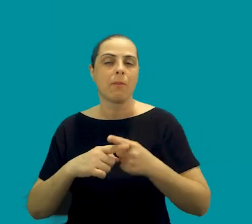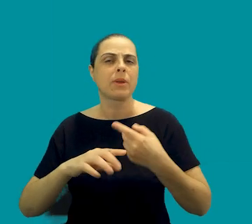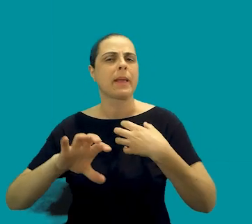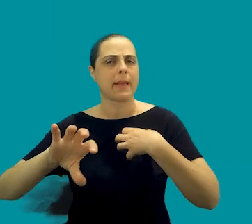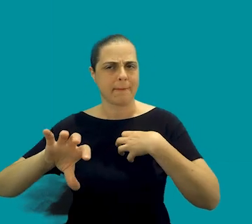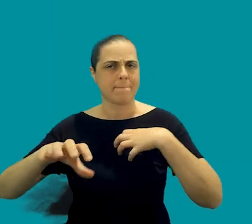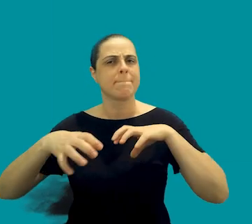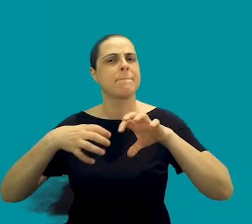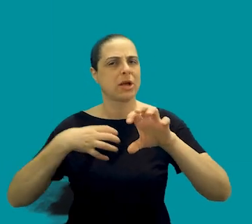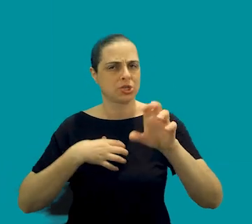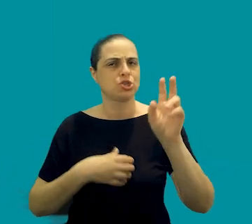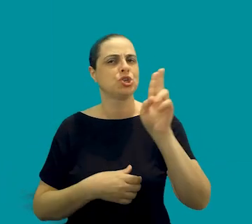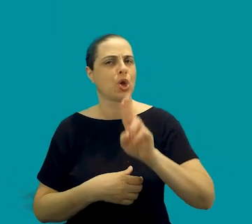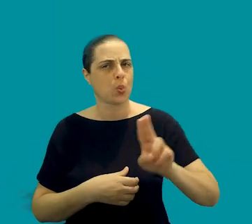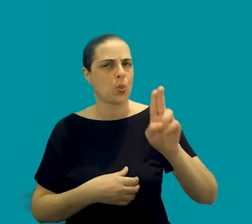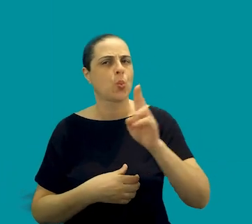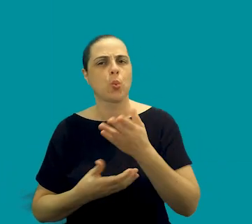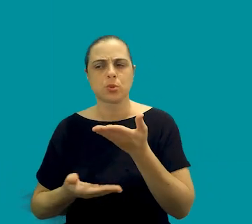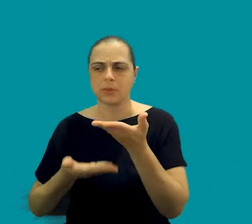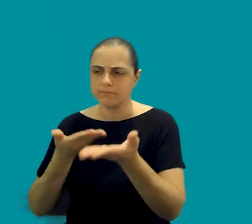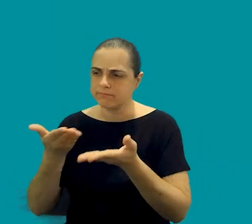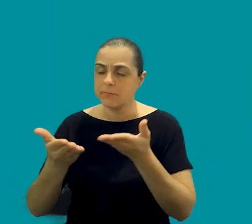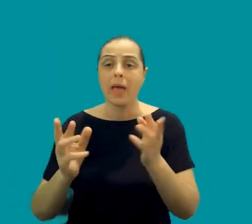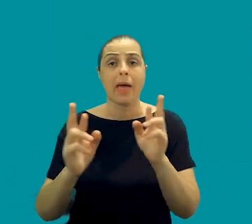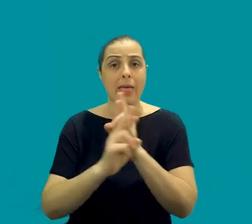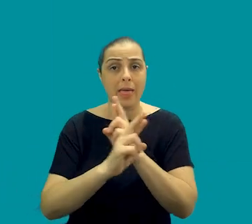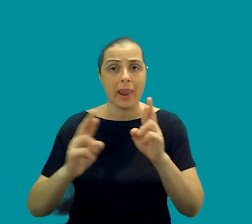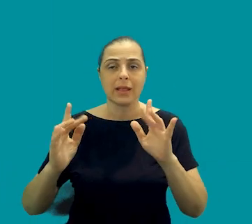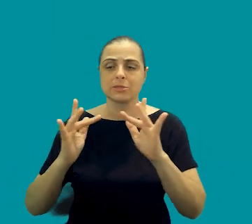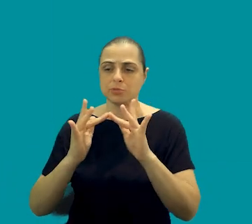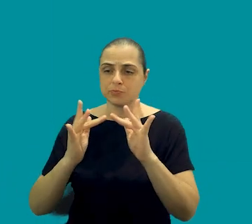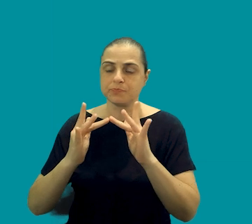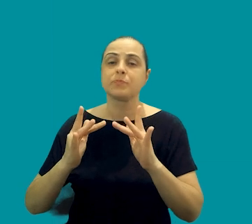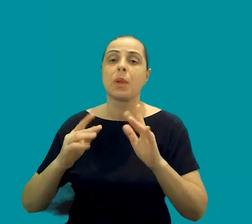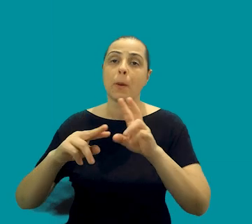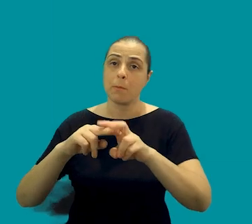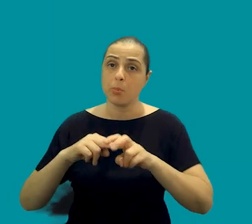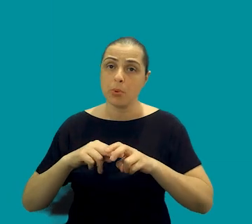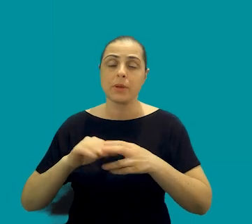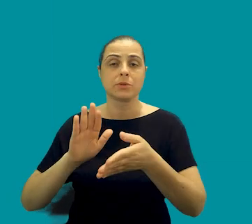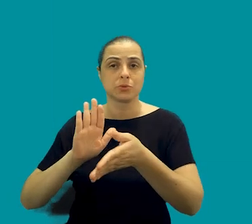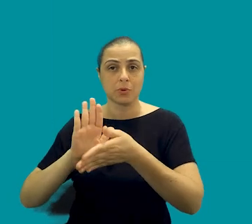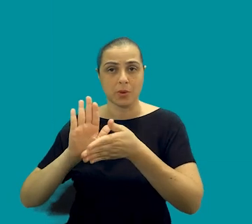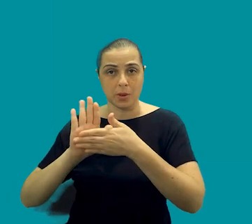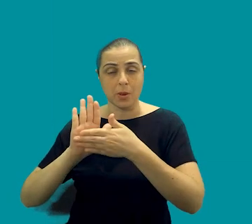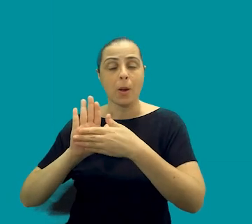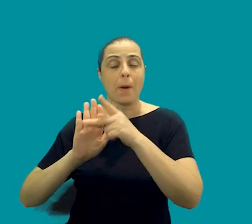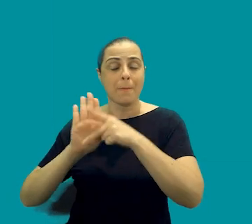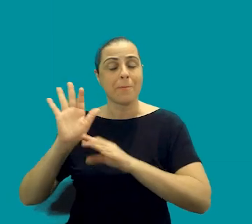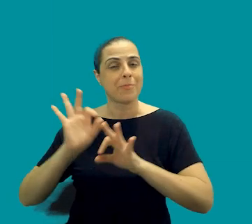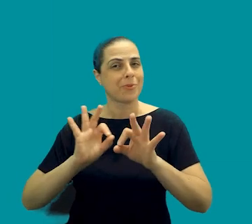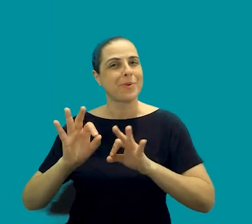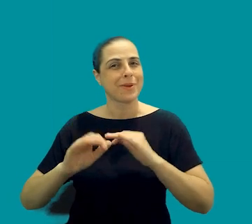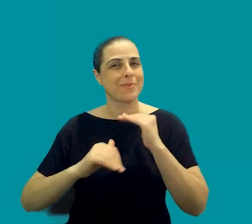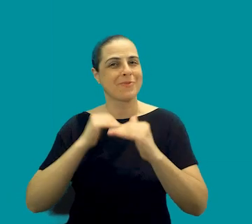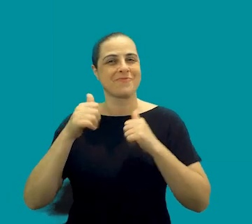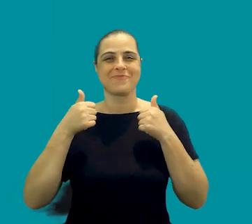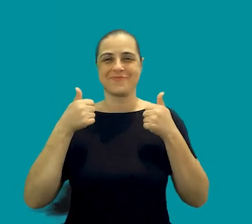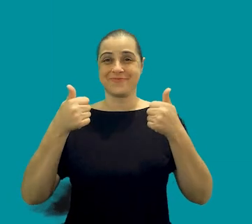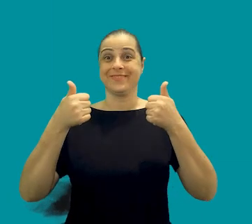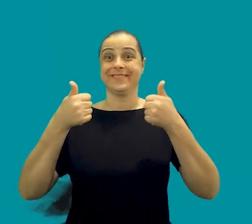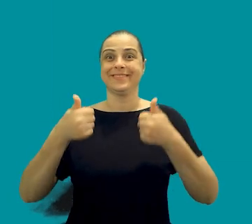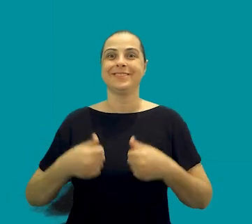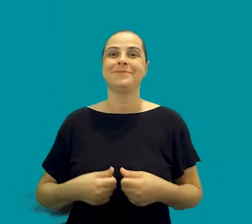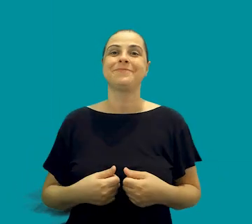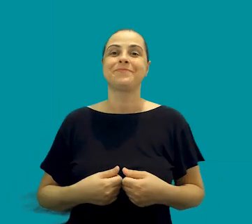como premissa para cuidar dessas relações. Eu acho que é por isso que o programa tem a relevância que tem, assim, né? Boa, Lu.